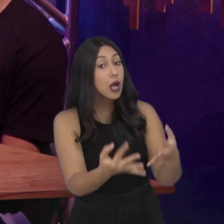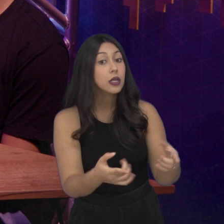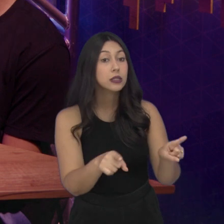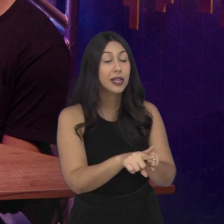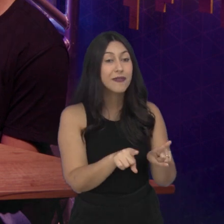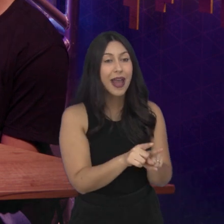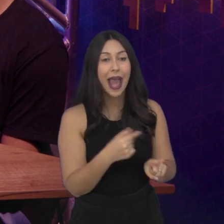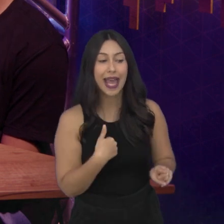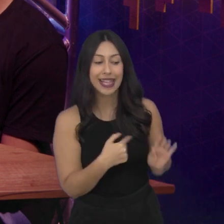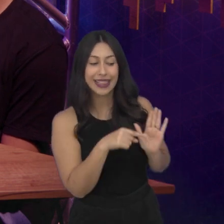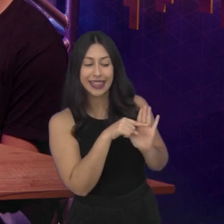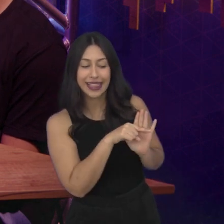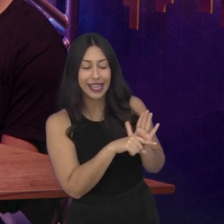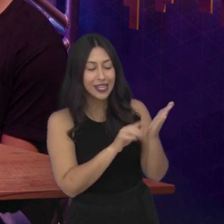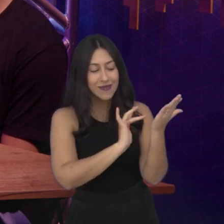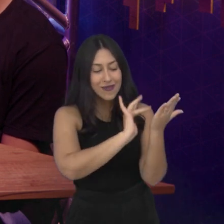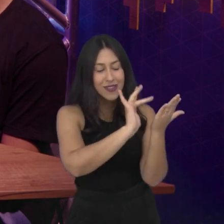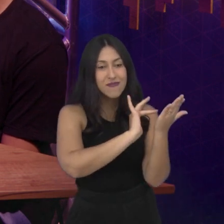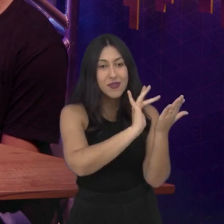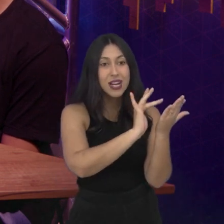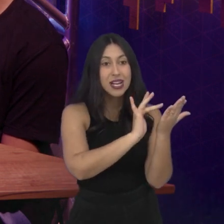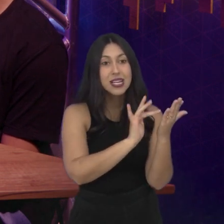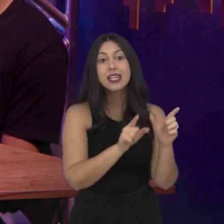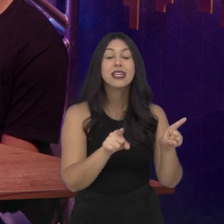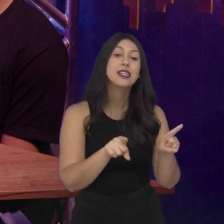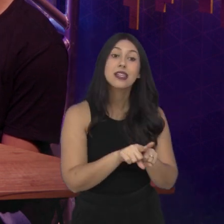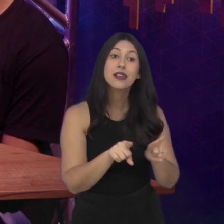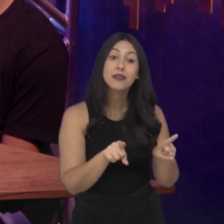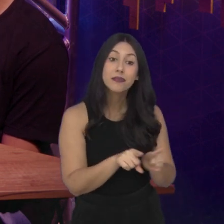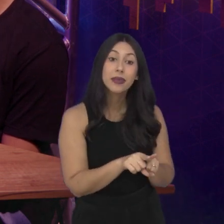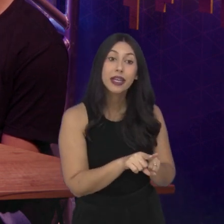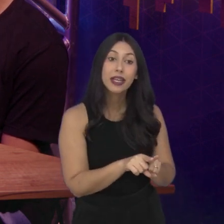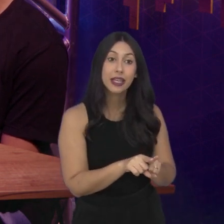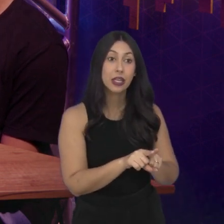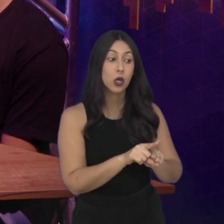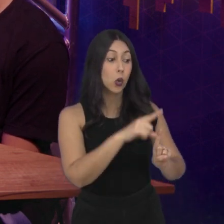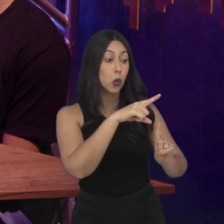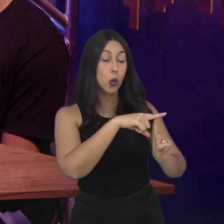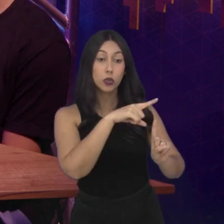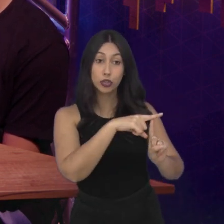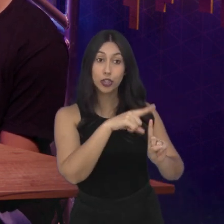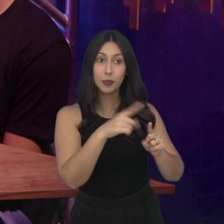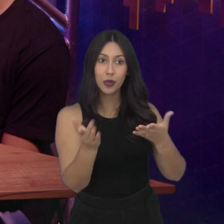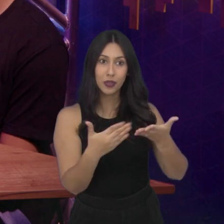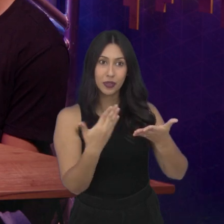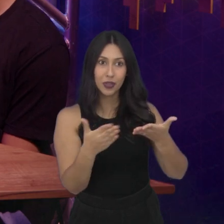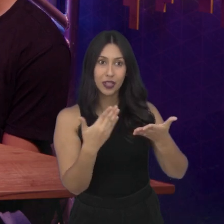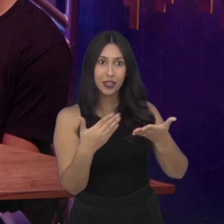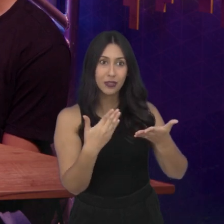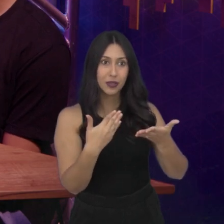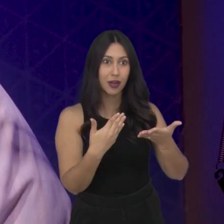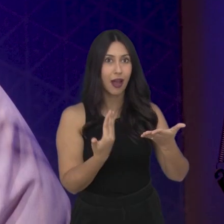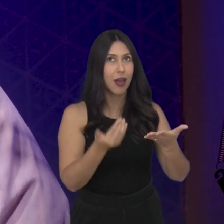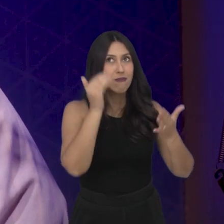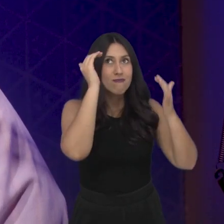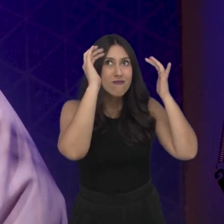dar aqui uma olhadinha, e o Mágico de Oz, ele tá classificado como fantasia, como você bem falou. E se a